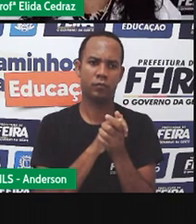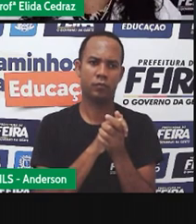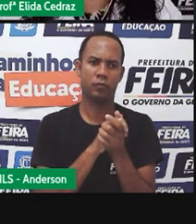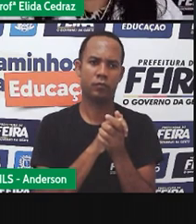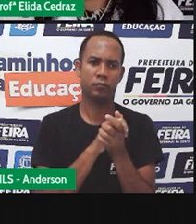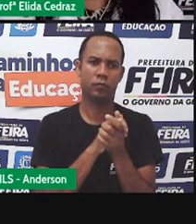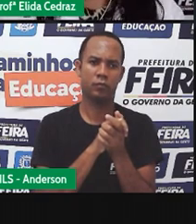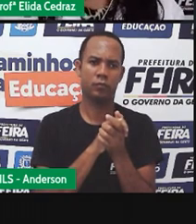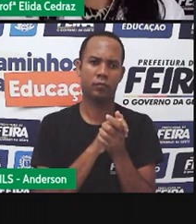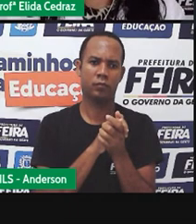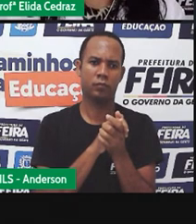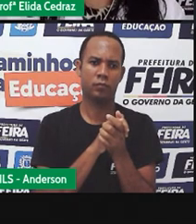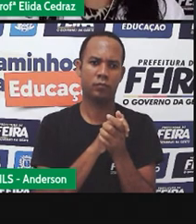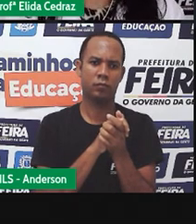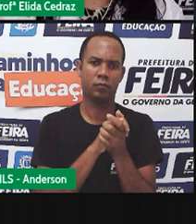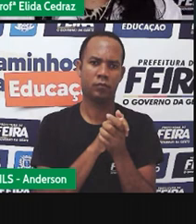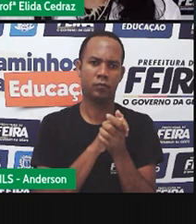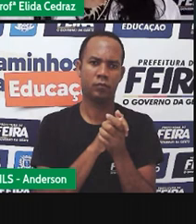flexibilidade.